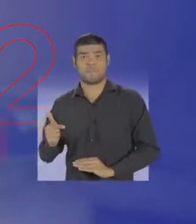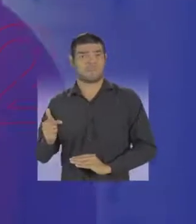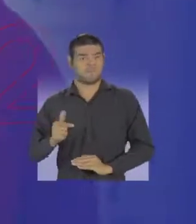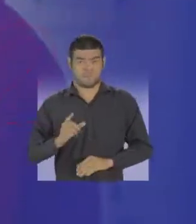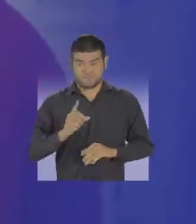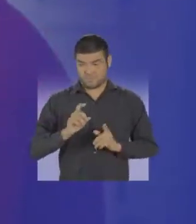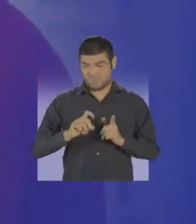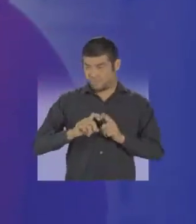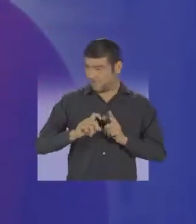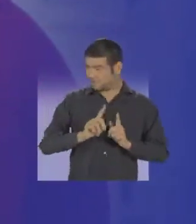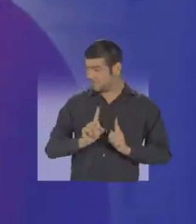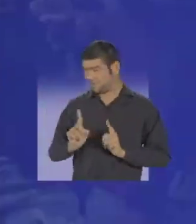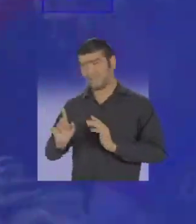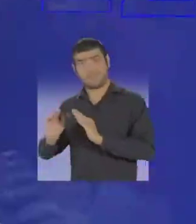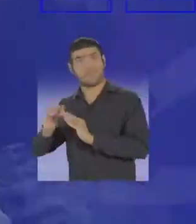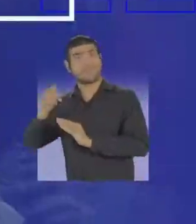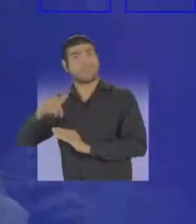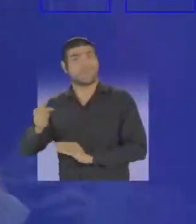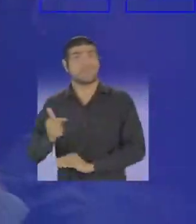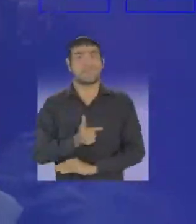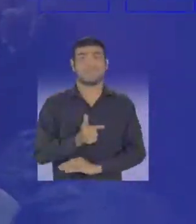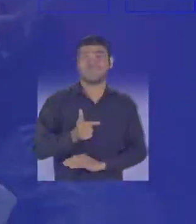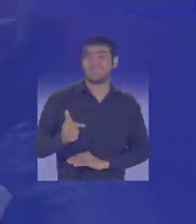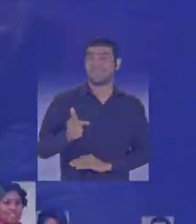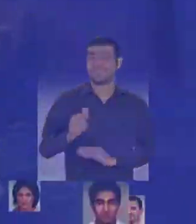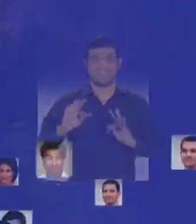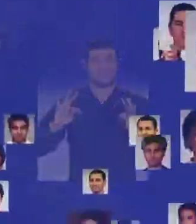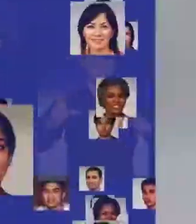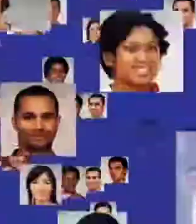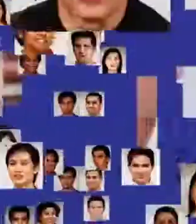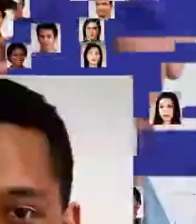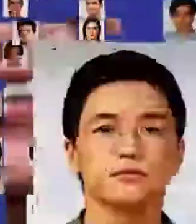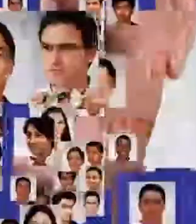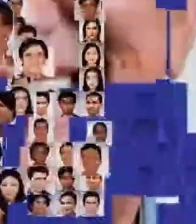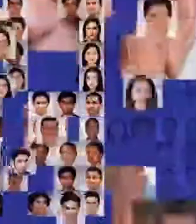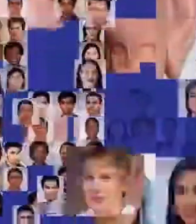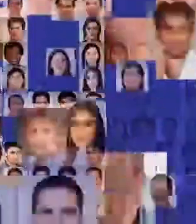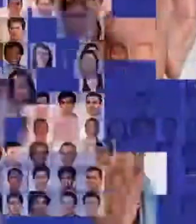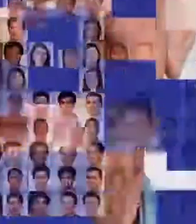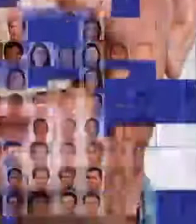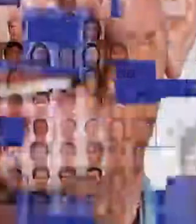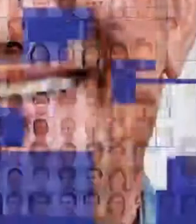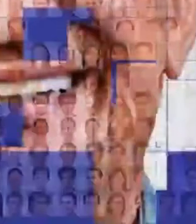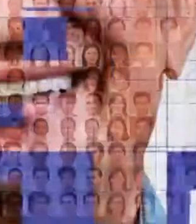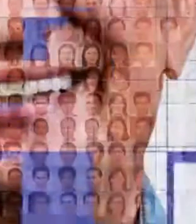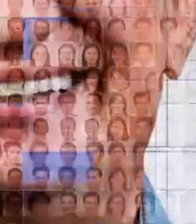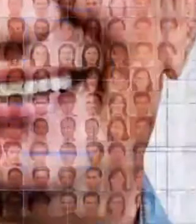Doutor atendido em casa de novo. É 22. Toda Manaus agora é ao